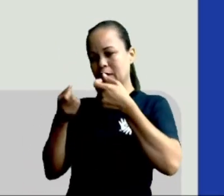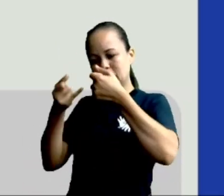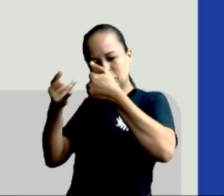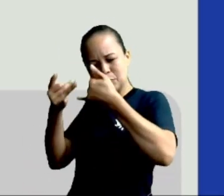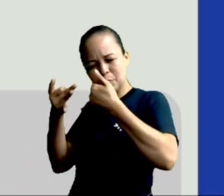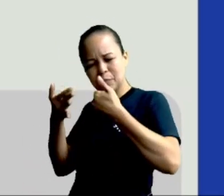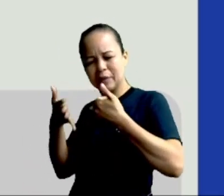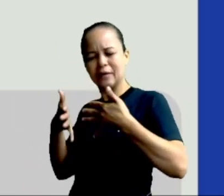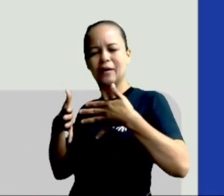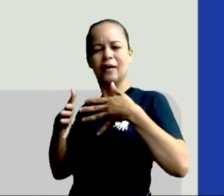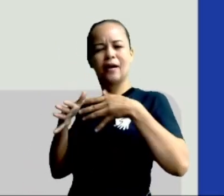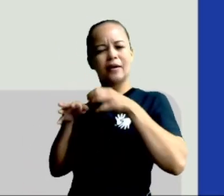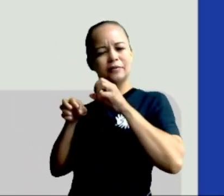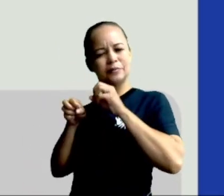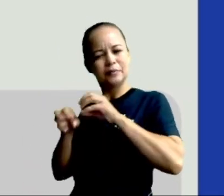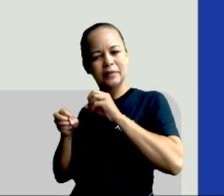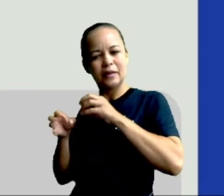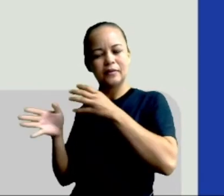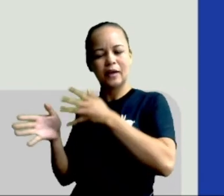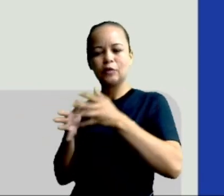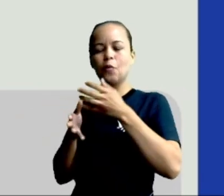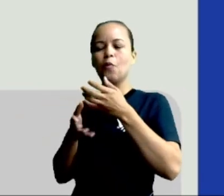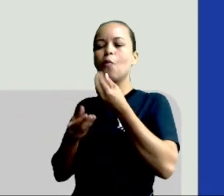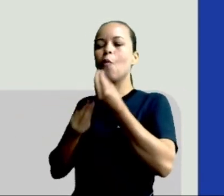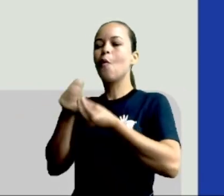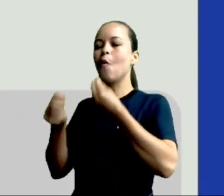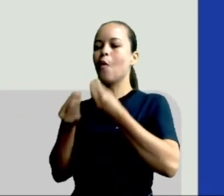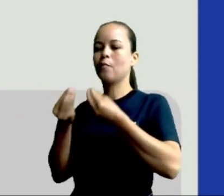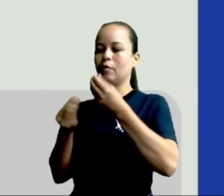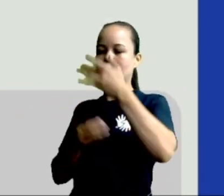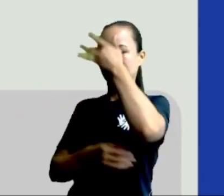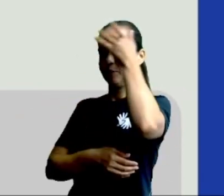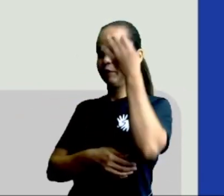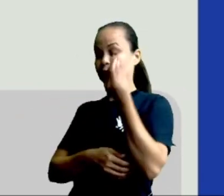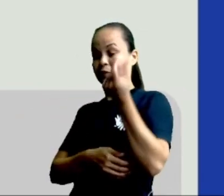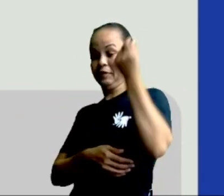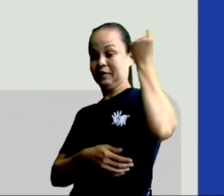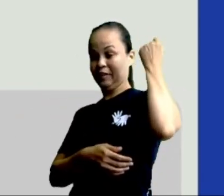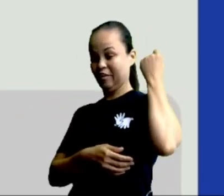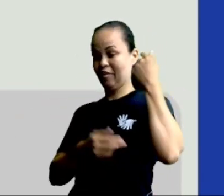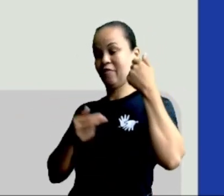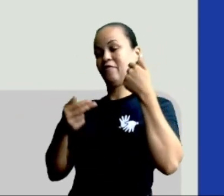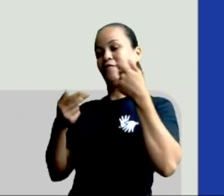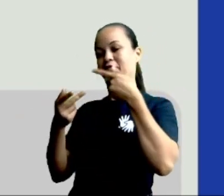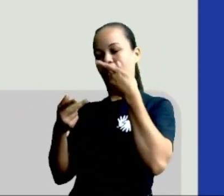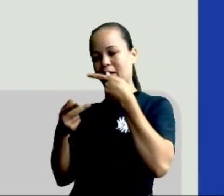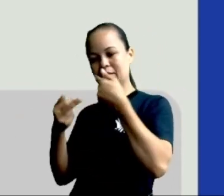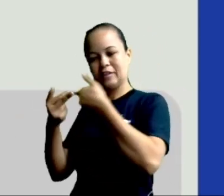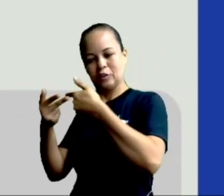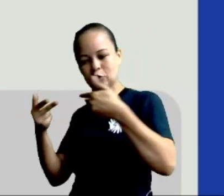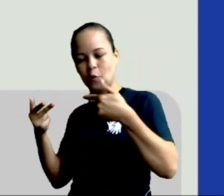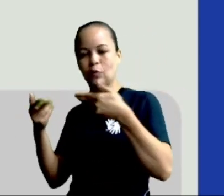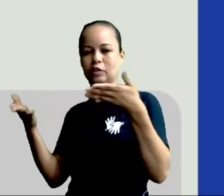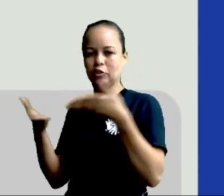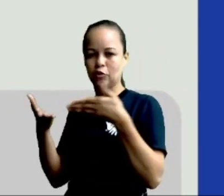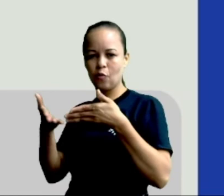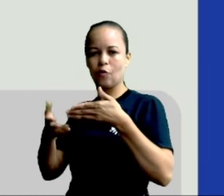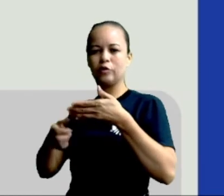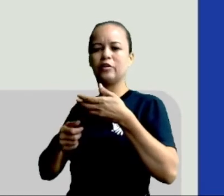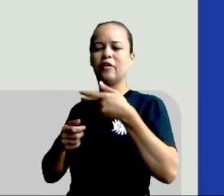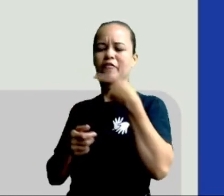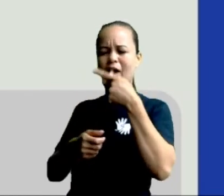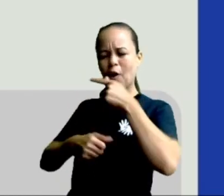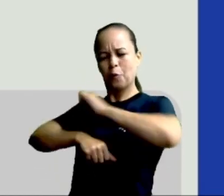aula mansa, contando do tempo antigo, falando das coisas de hoje em dia, falou de racismo,